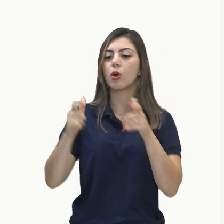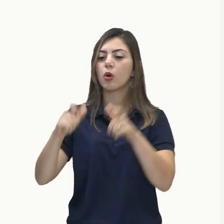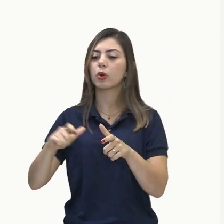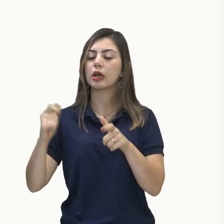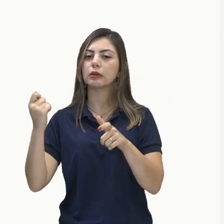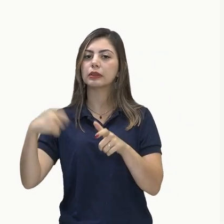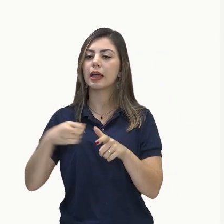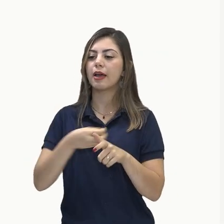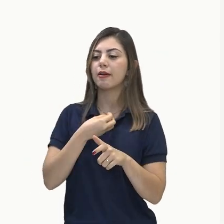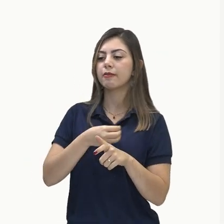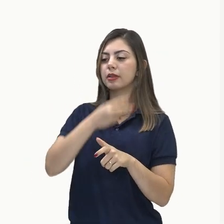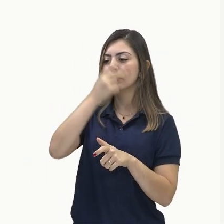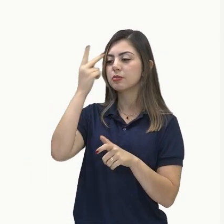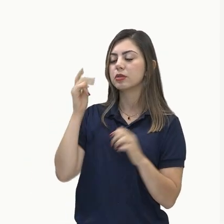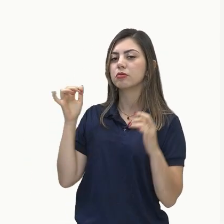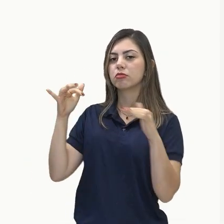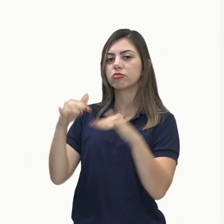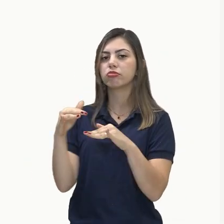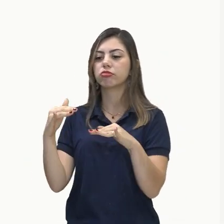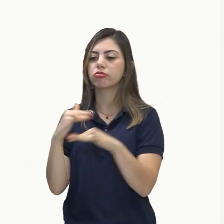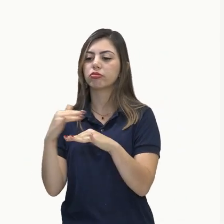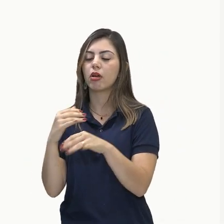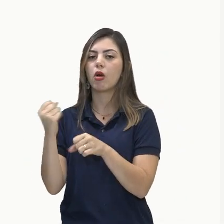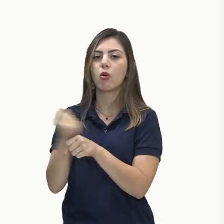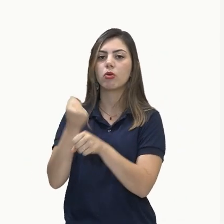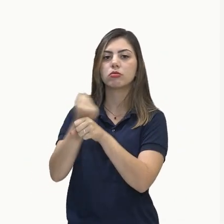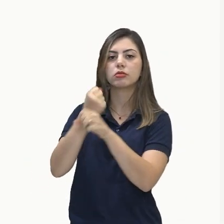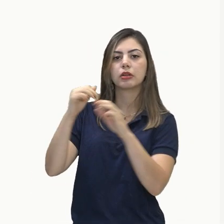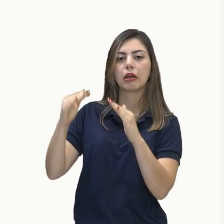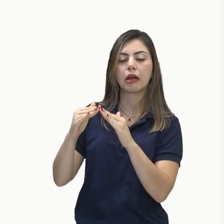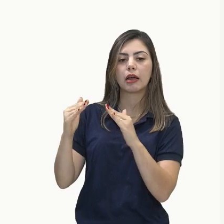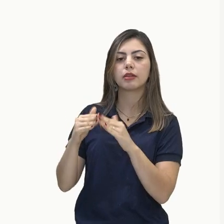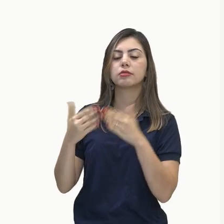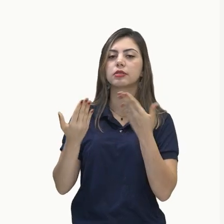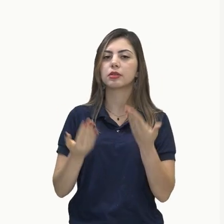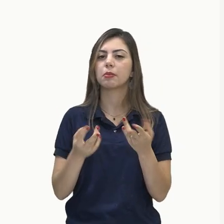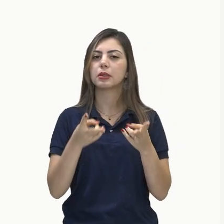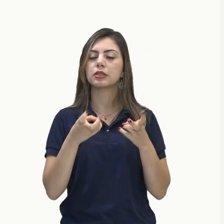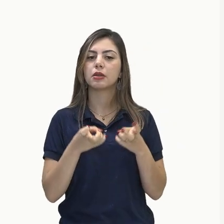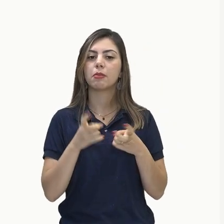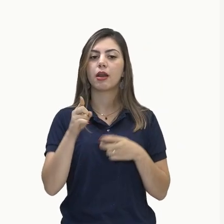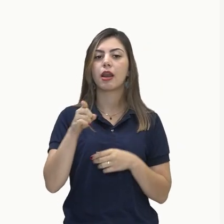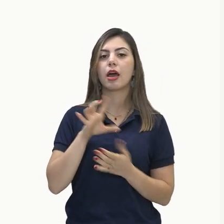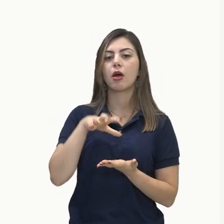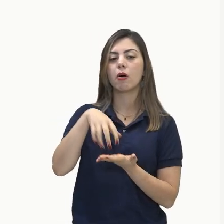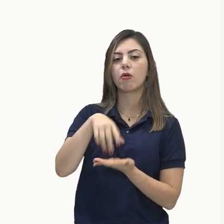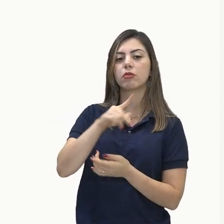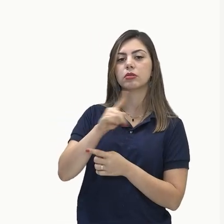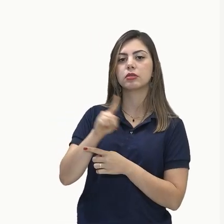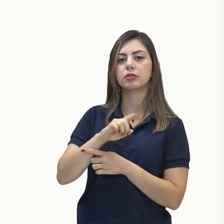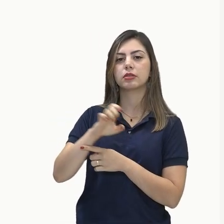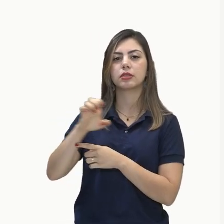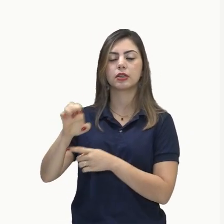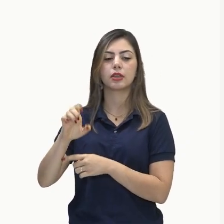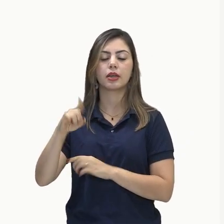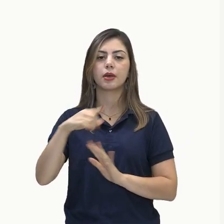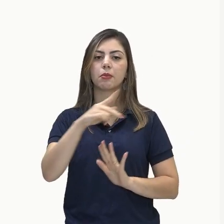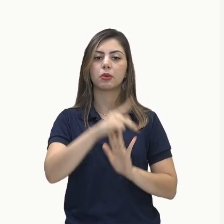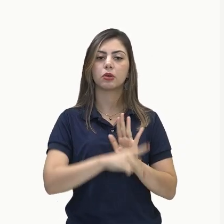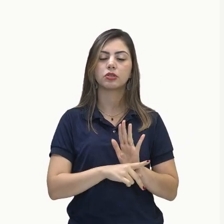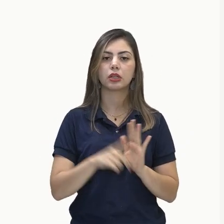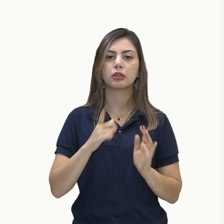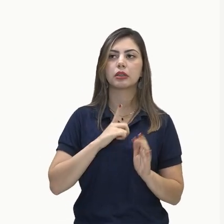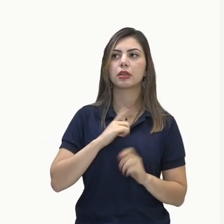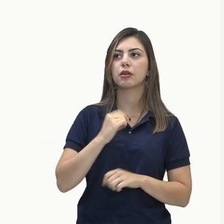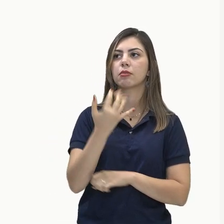sua vida, ou seja, construir sua moradia. Então ele é um plano, a Macro ZEE é um plano que valoriza a floresta em pé